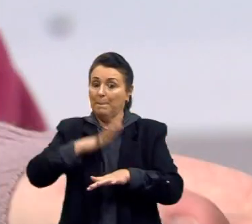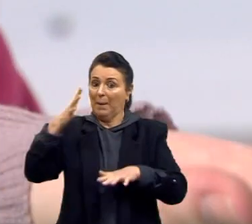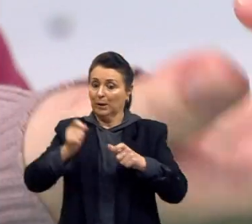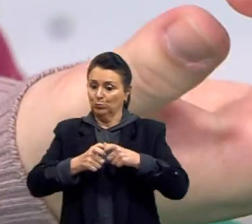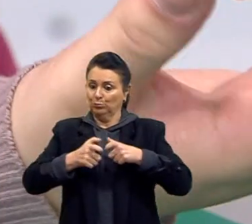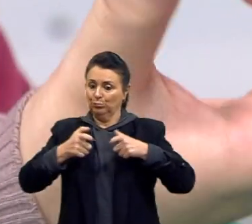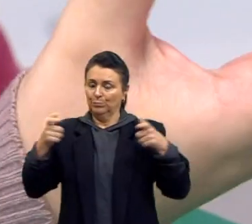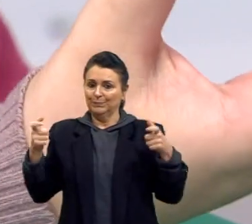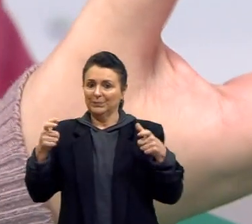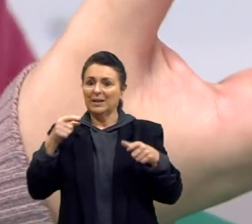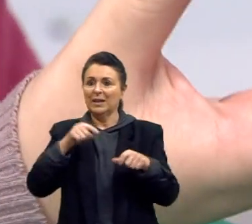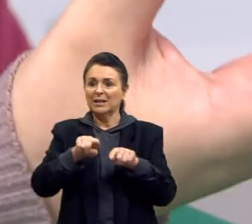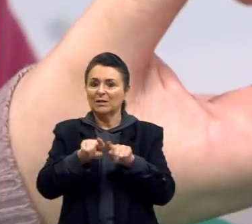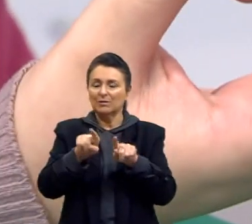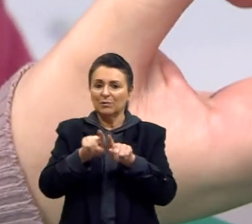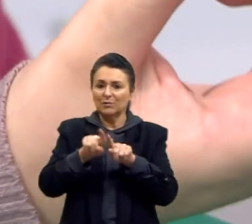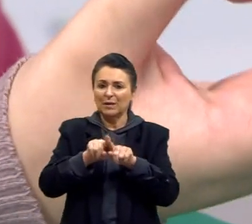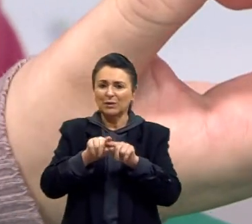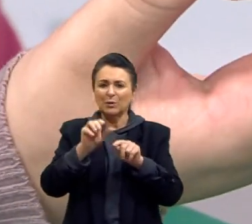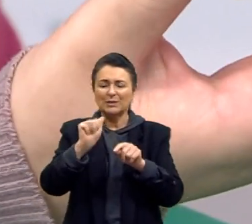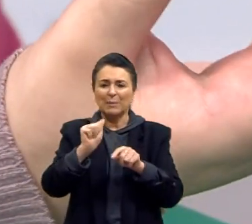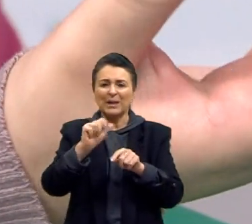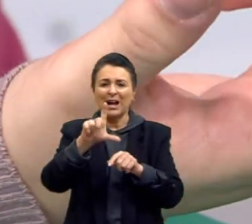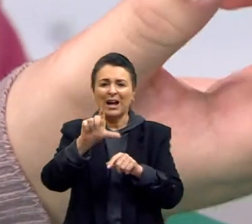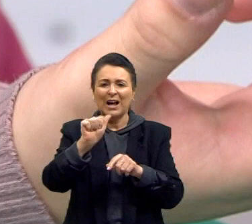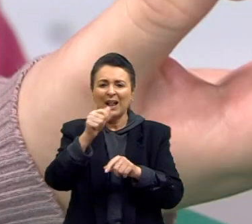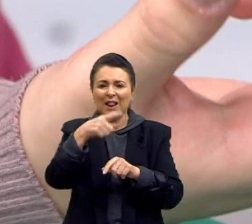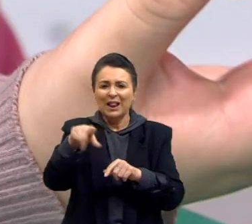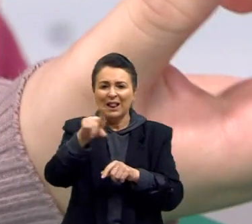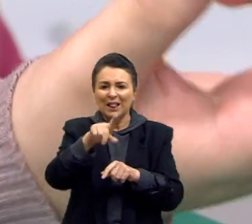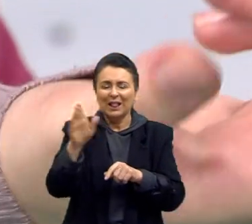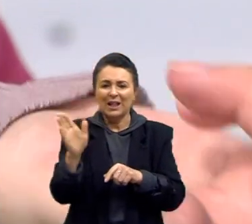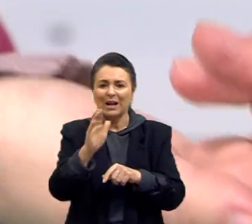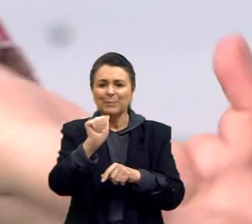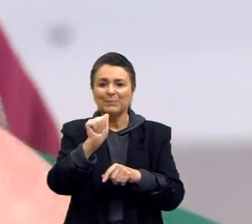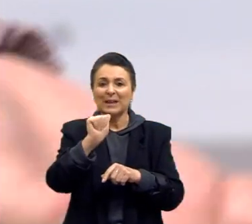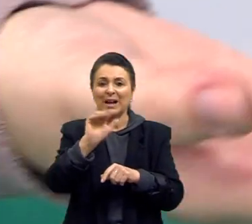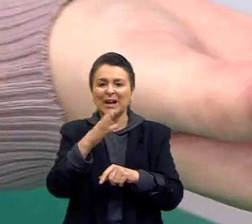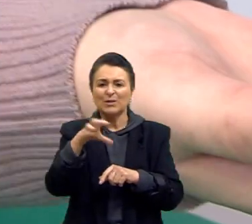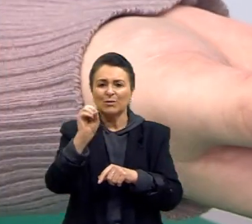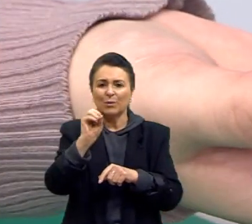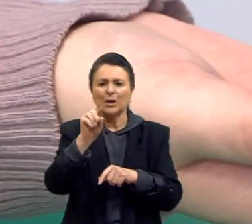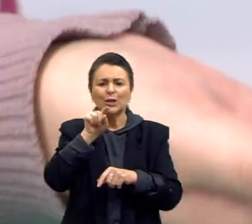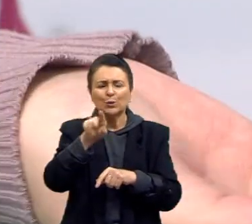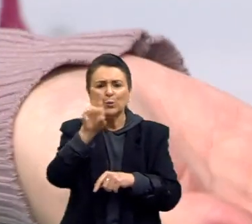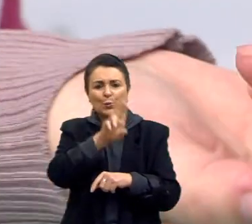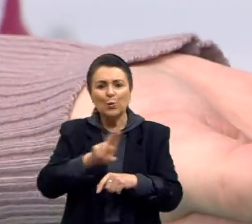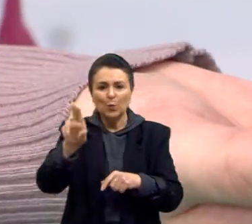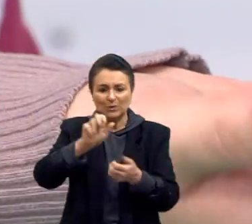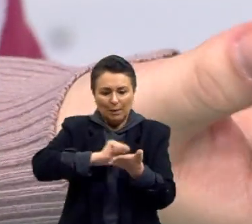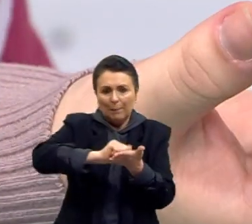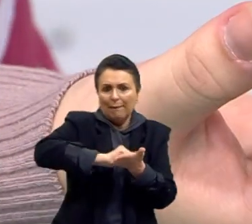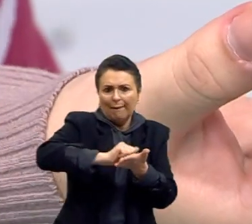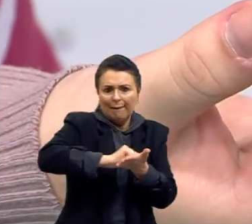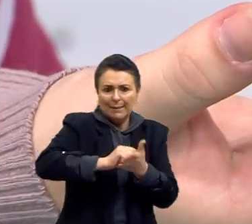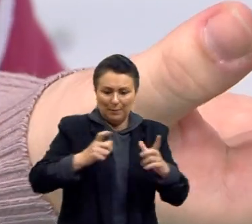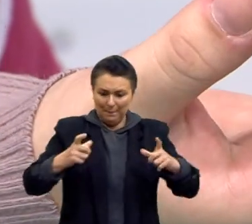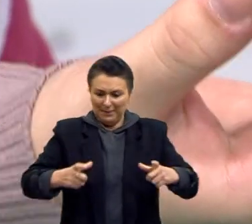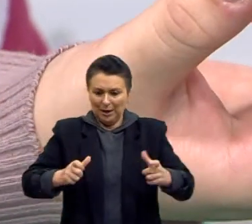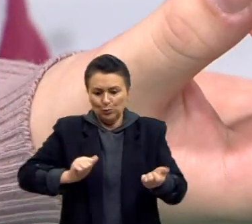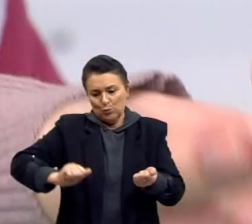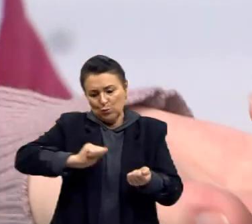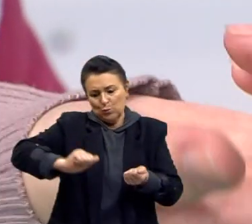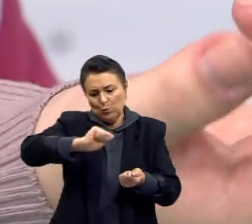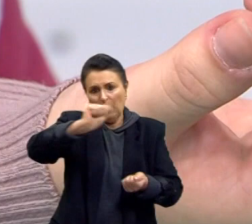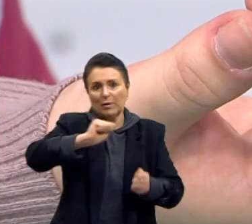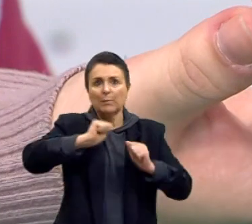casa com lã de Aço aquela lanche você usa né É para deixar as panelas brilhando né a gente